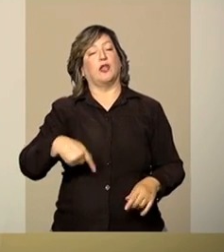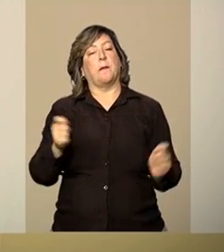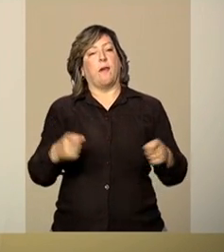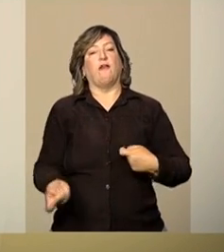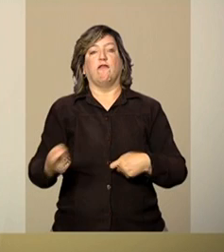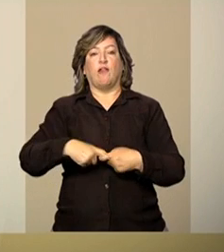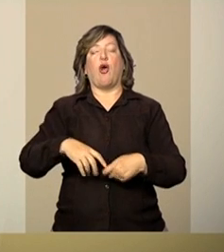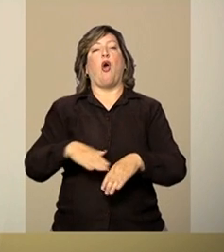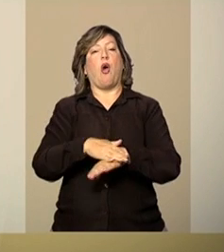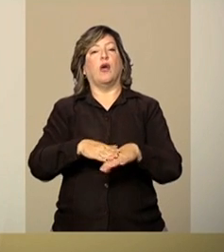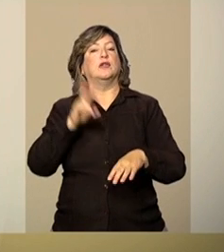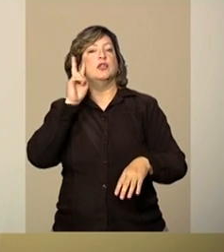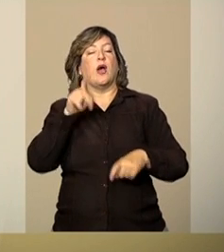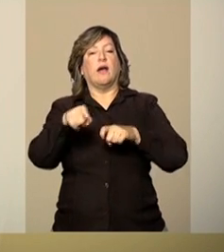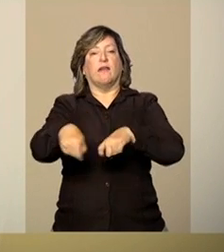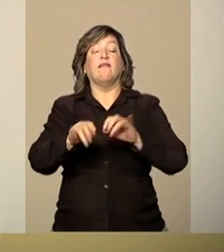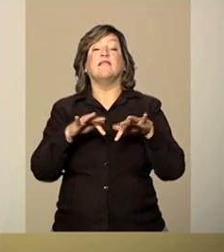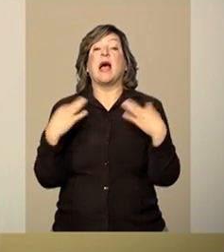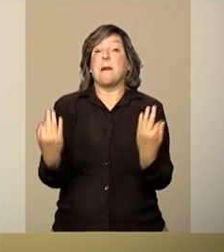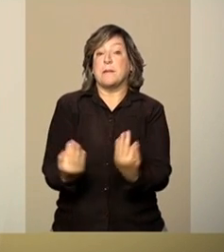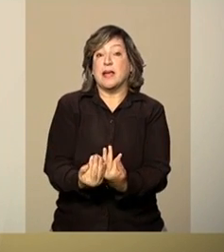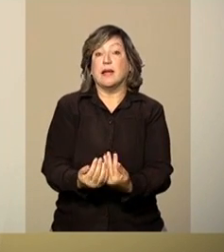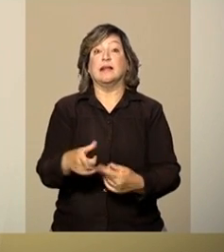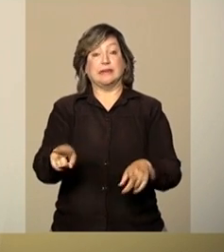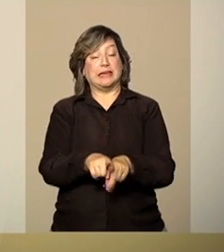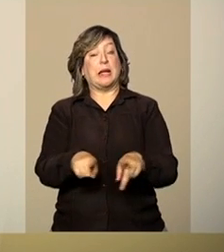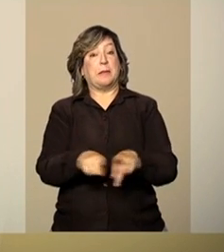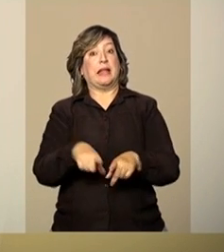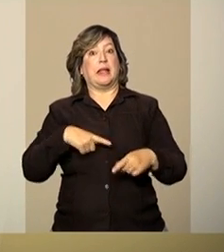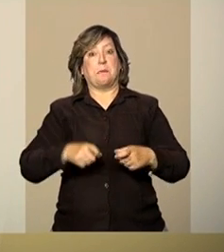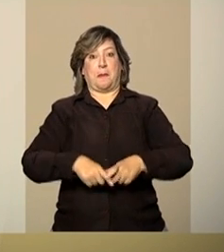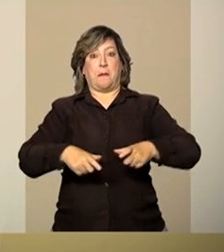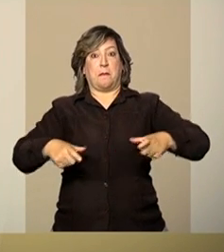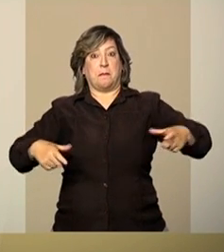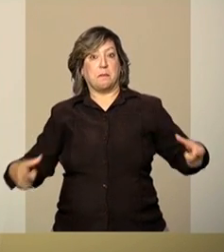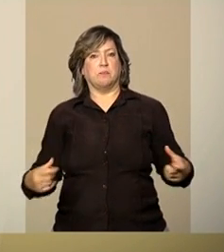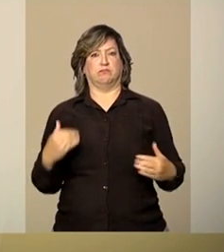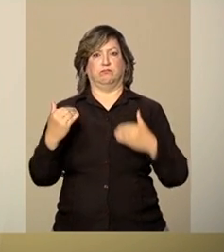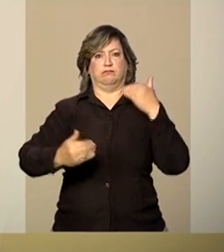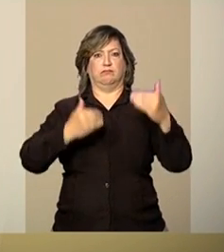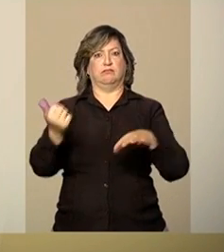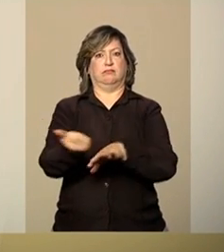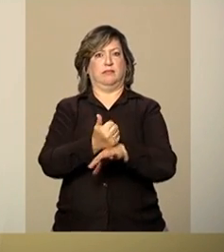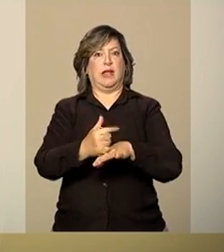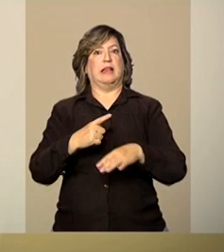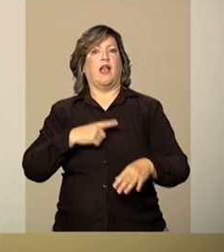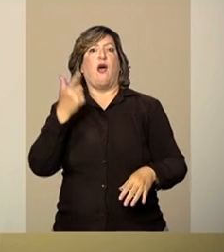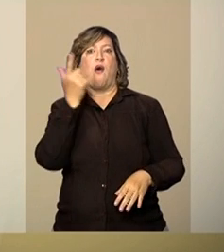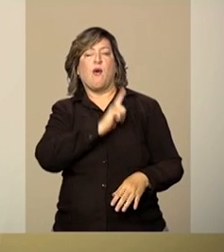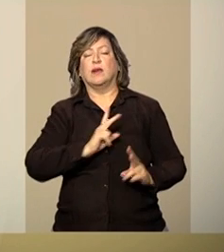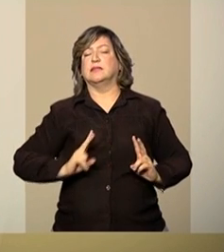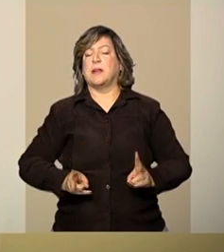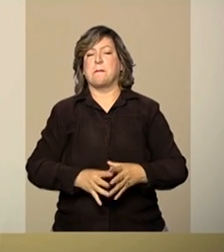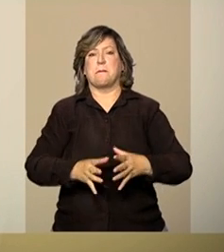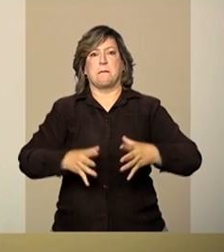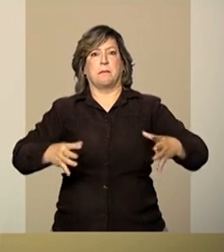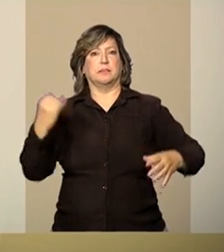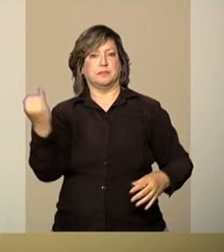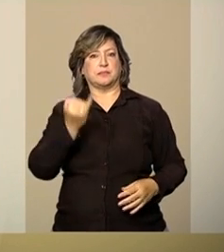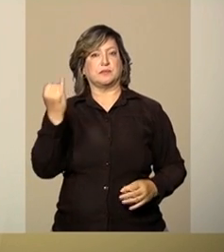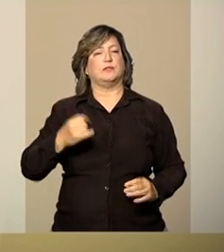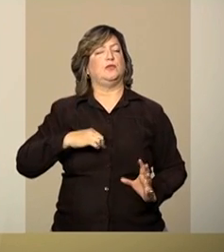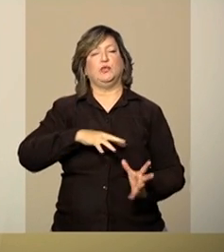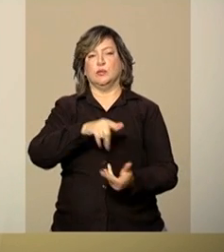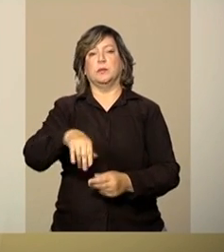nós vamos conversar sobre Agricultura Familiar que também cresce se moderniza e ganha cada vez mais importância